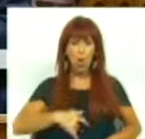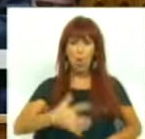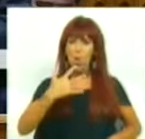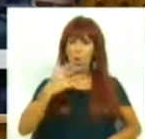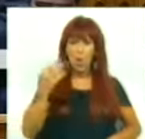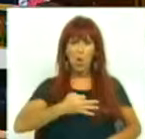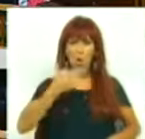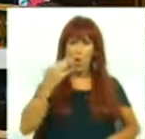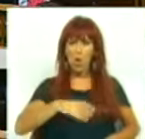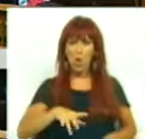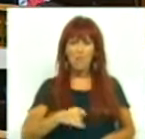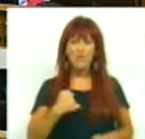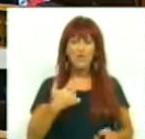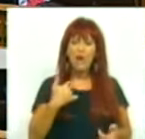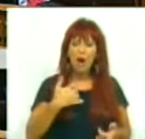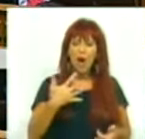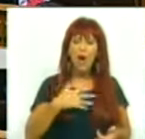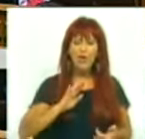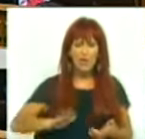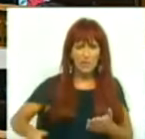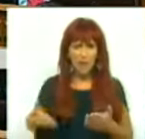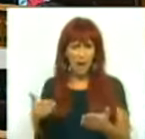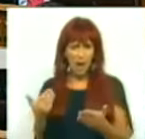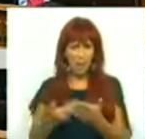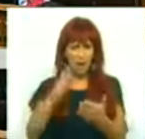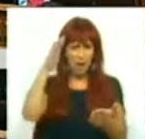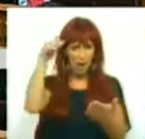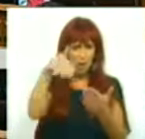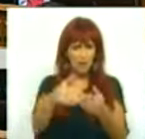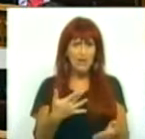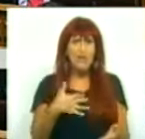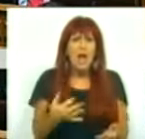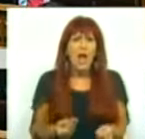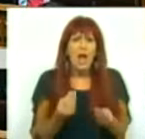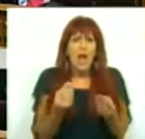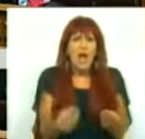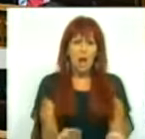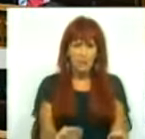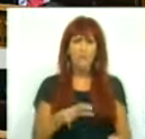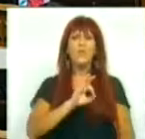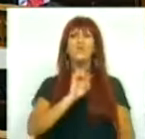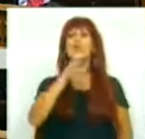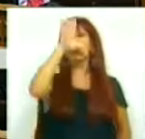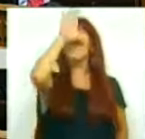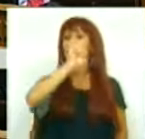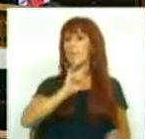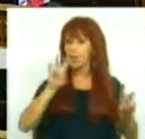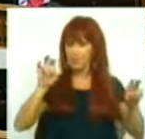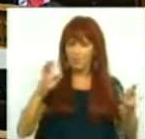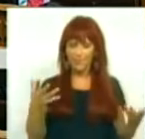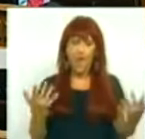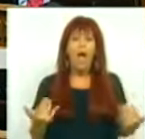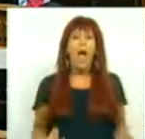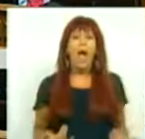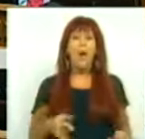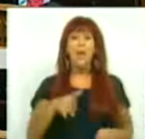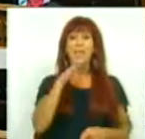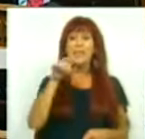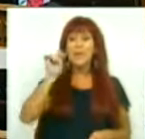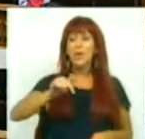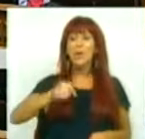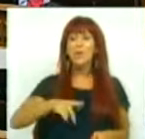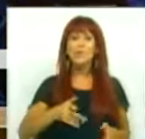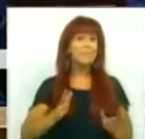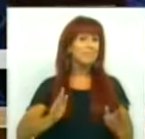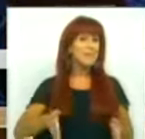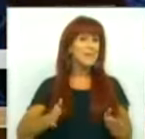e a credibilidade com que teremos de apresentar resultados. Senhor Primeiro-Ministro, hoje disseram-lhe aqui